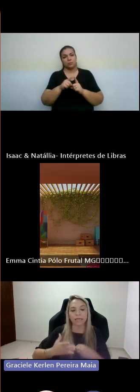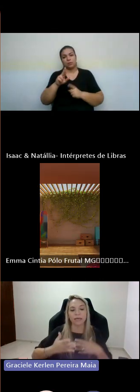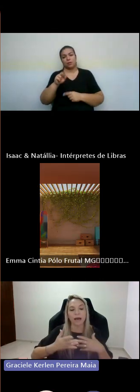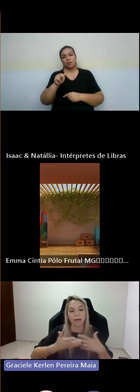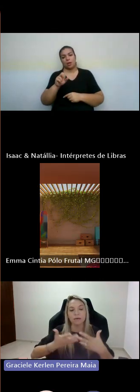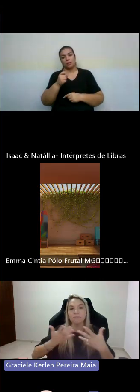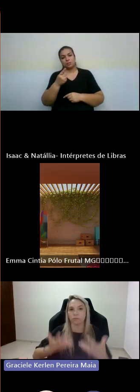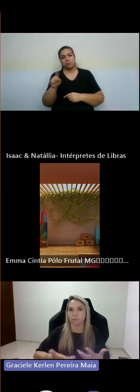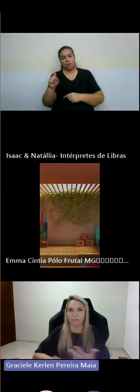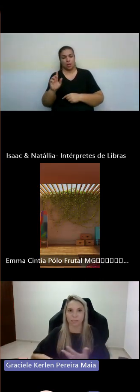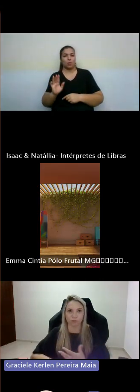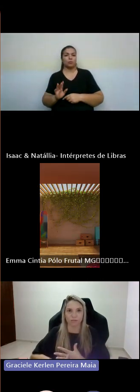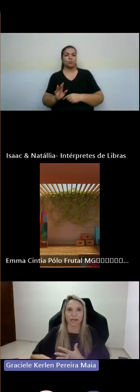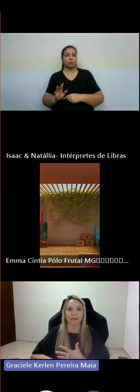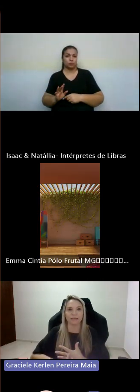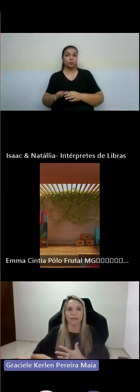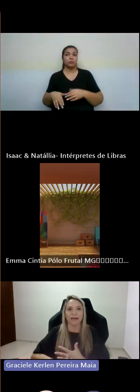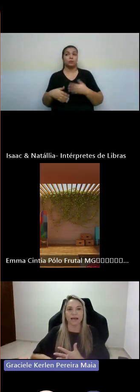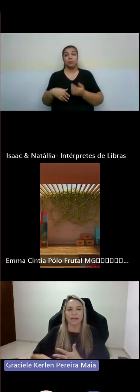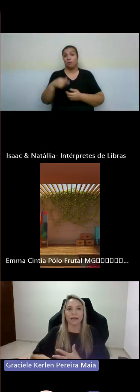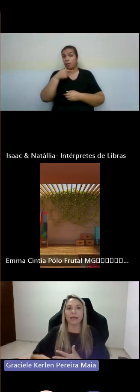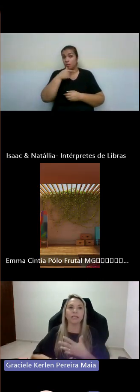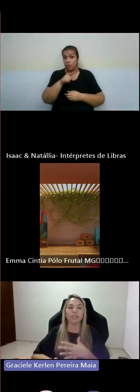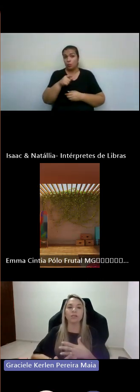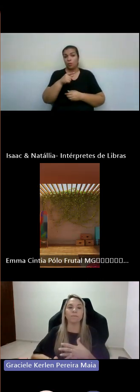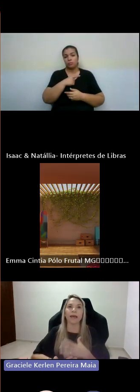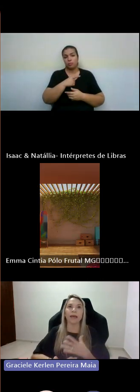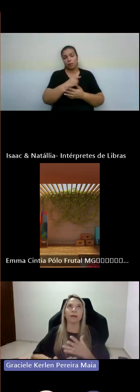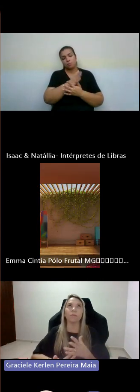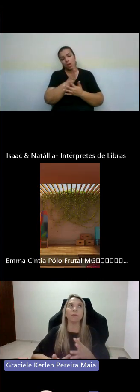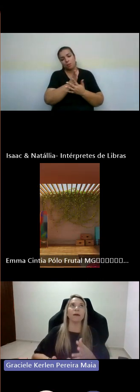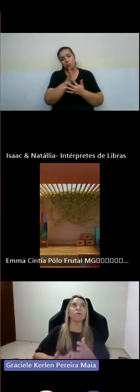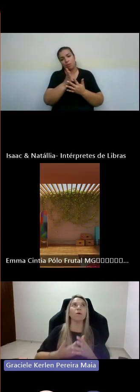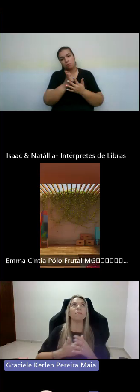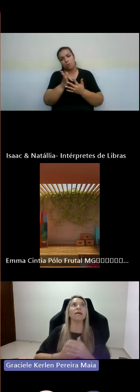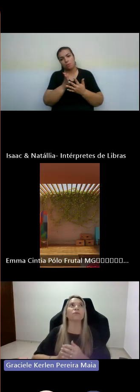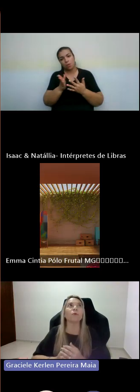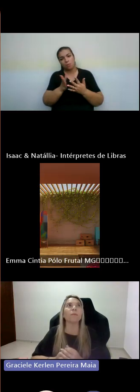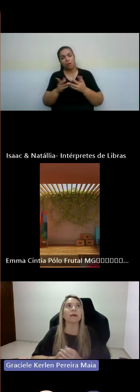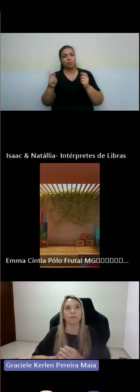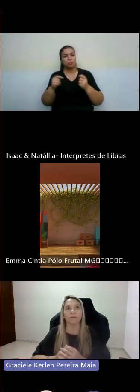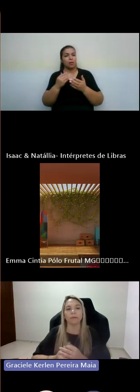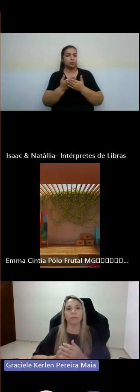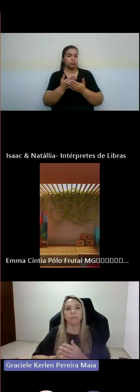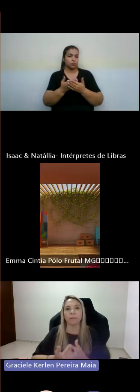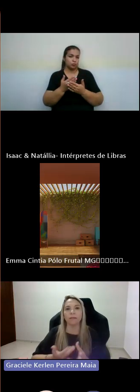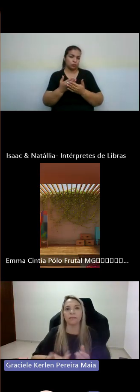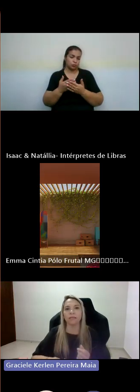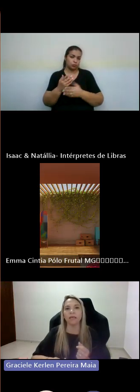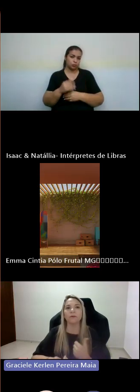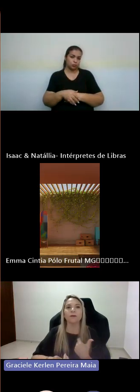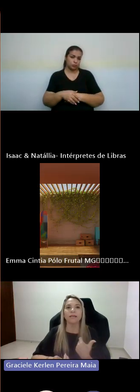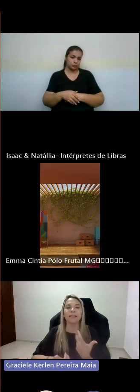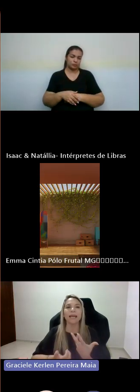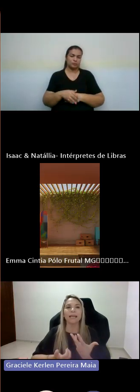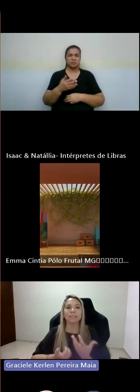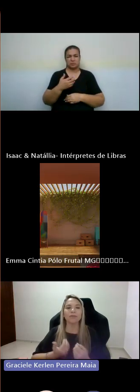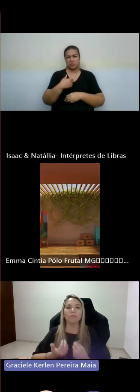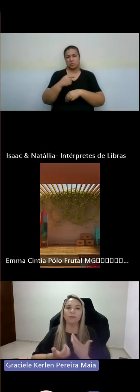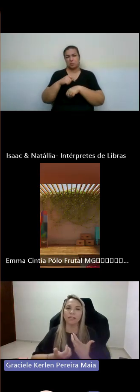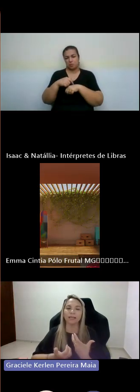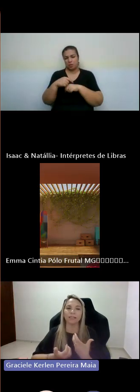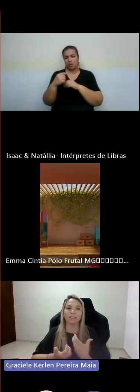ela tem ramos para ser estudada. Né? E a gente, no primeiro momento, um bebezinho, né?